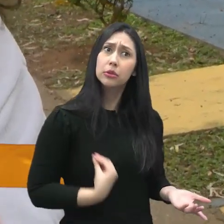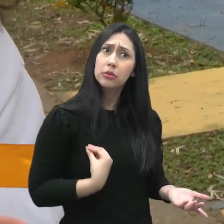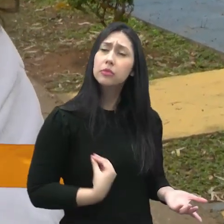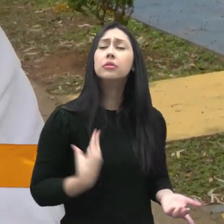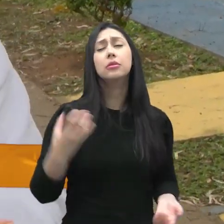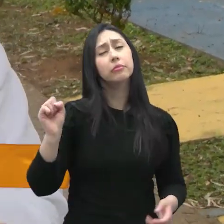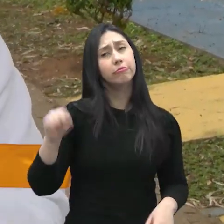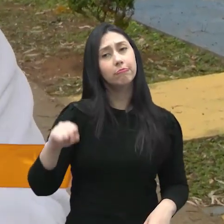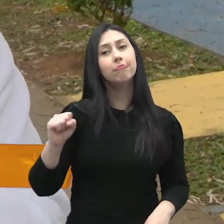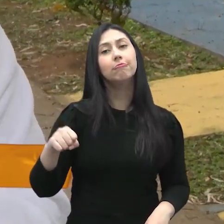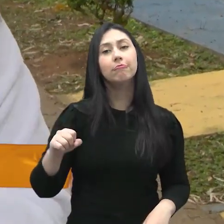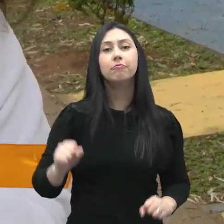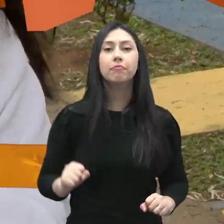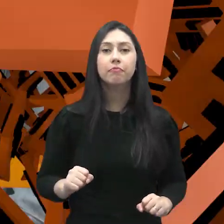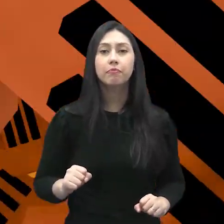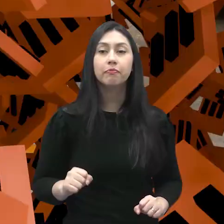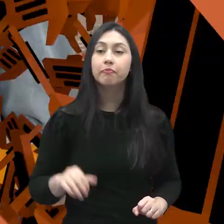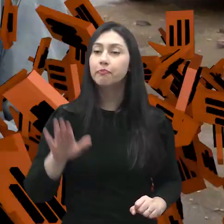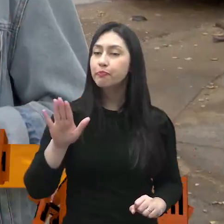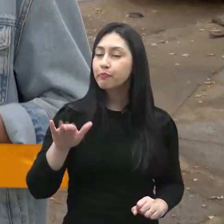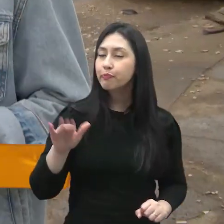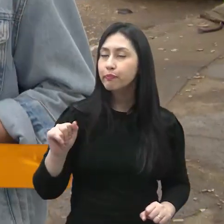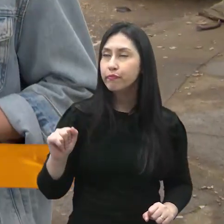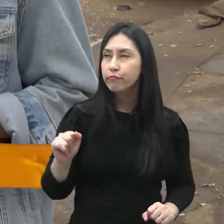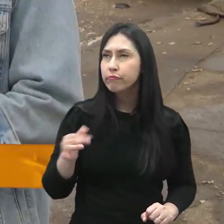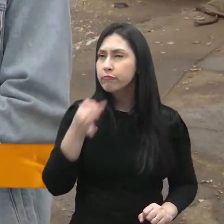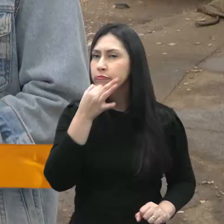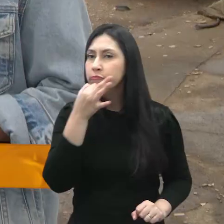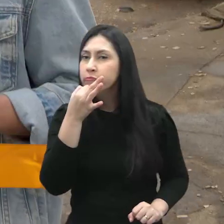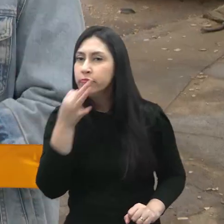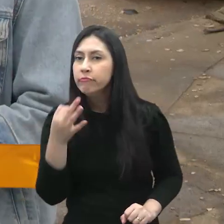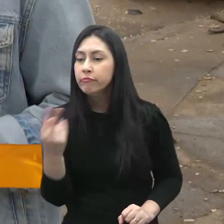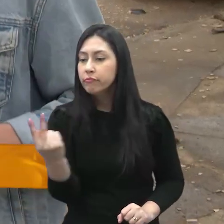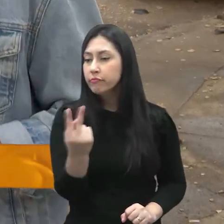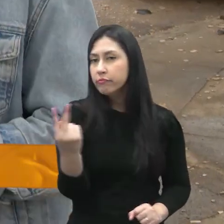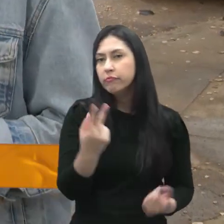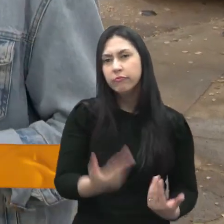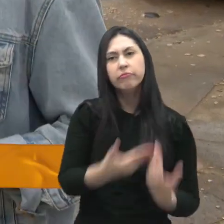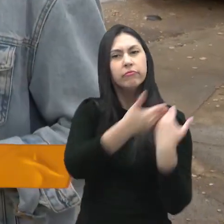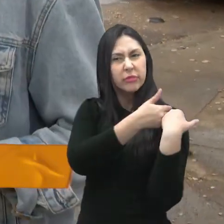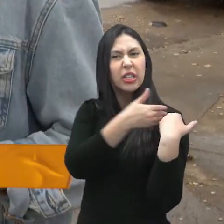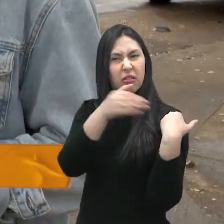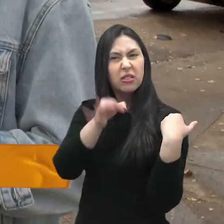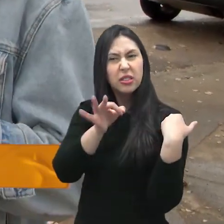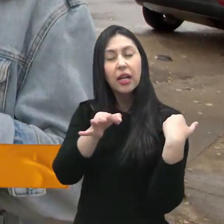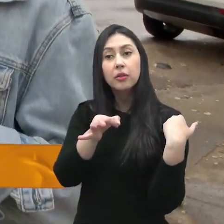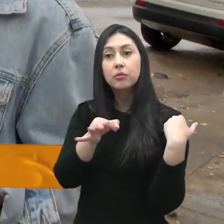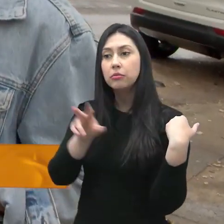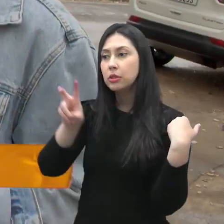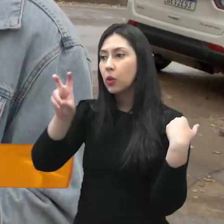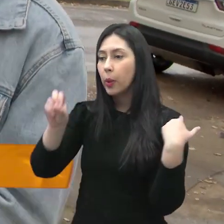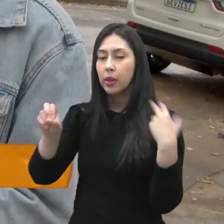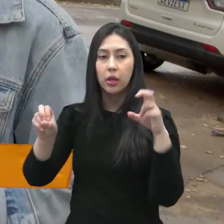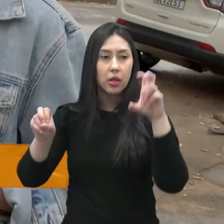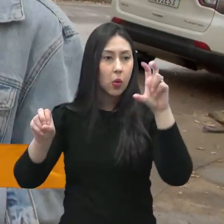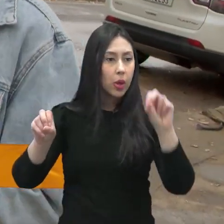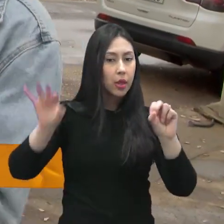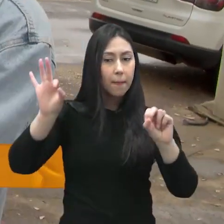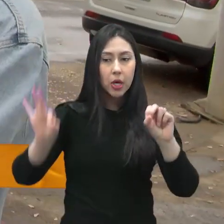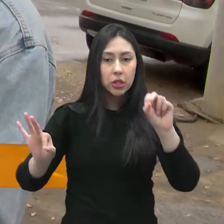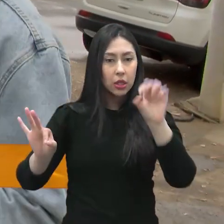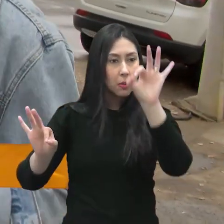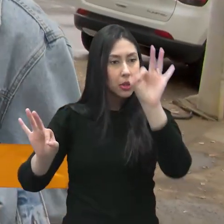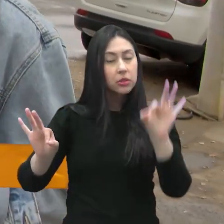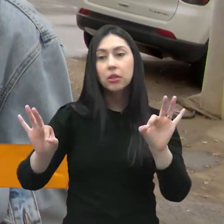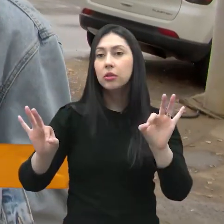cuidado, pela vida, exato. Quero saber o seguinte, você acha que essa divisão de responsabilidade, que agora é 50-50,